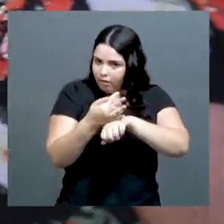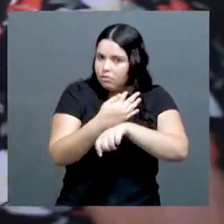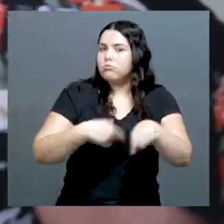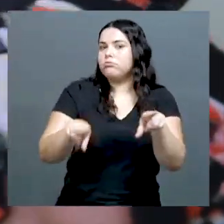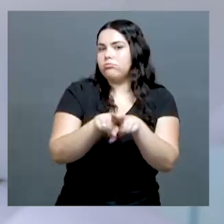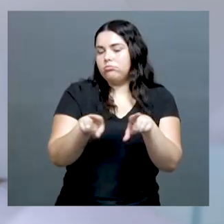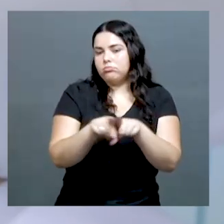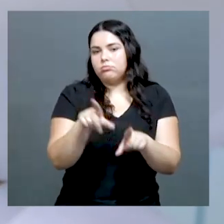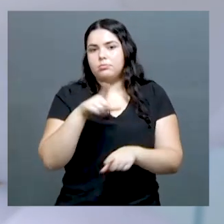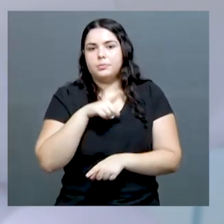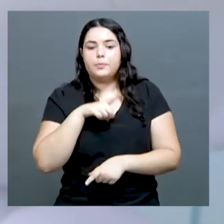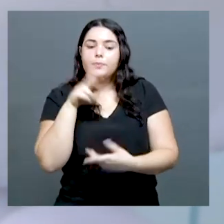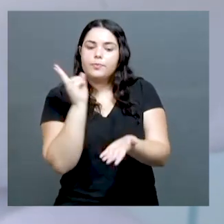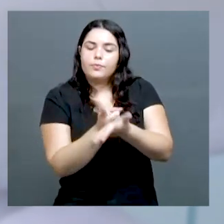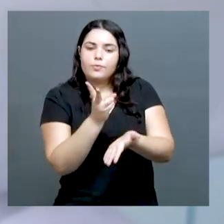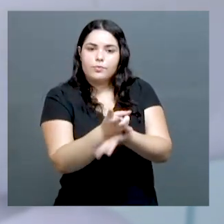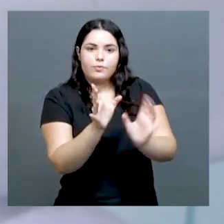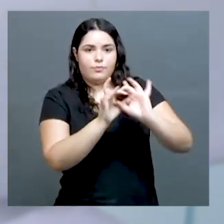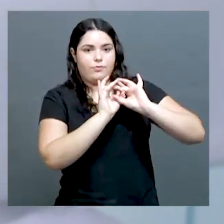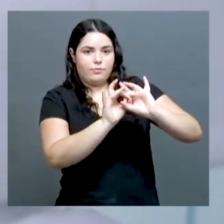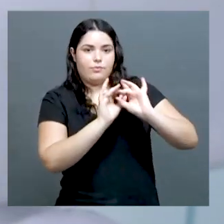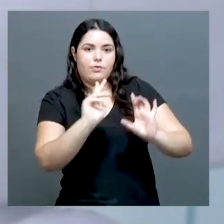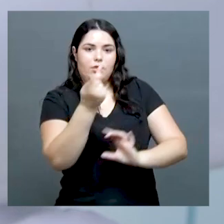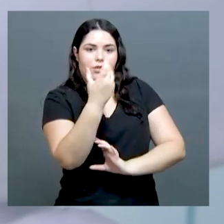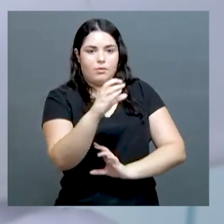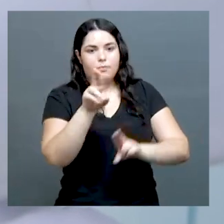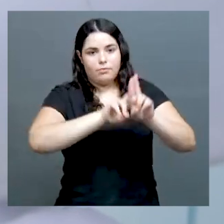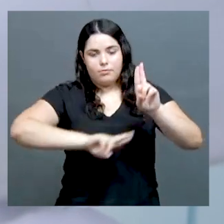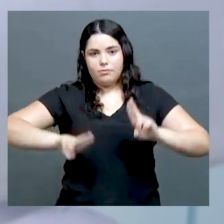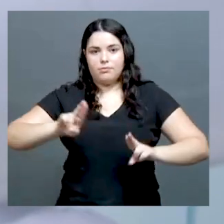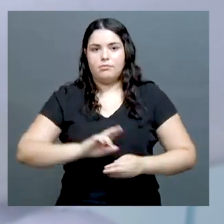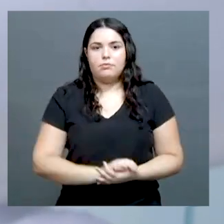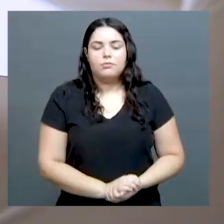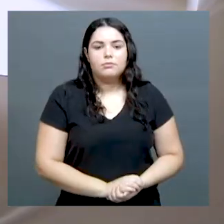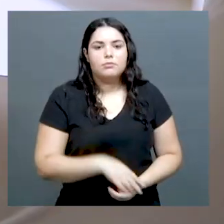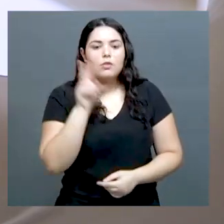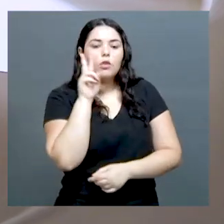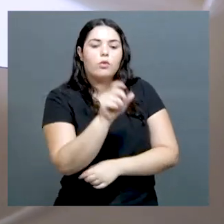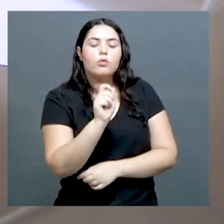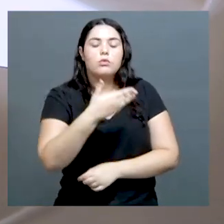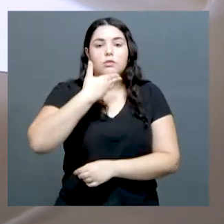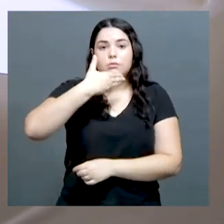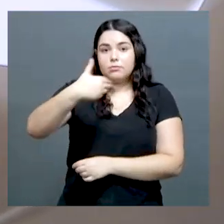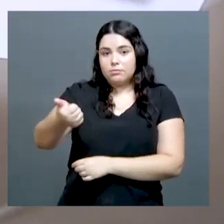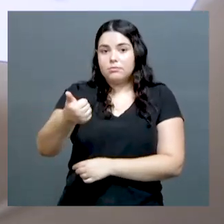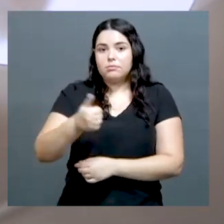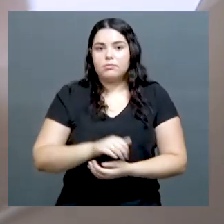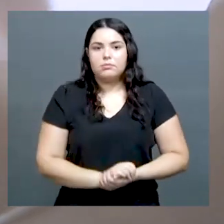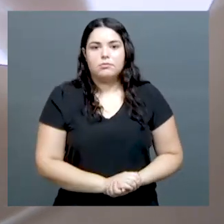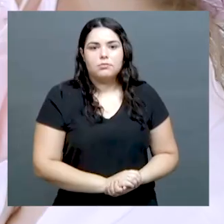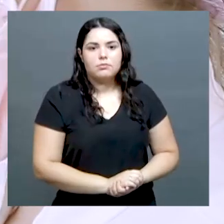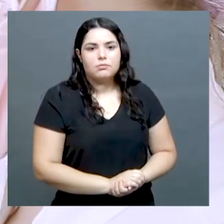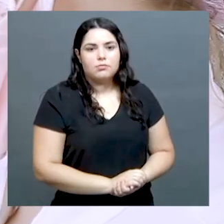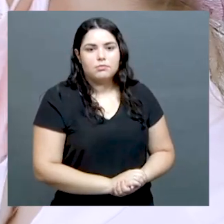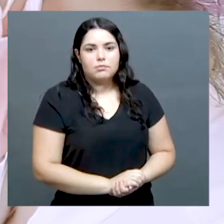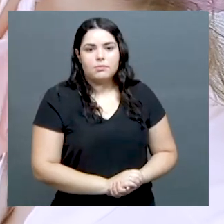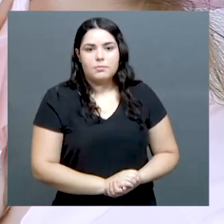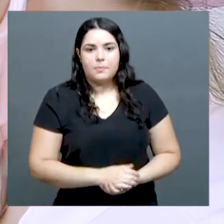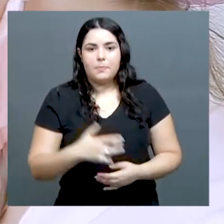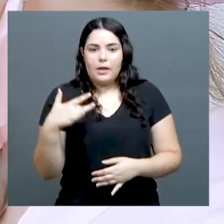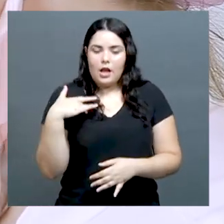férias escolares, e ainda manter a integração com o Hospital de Clínicas da UFU, visando a otimização dos recursos